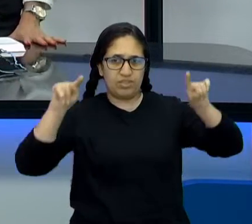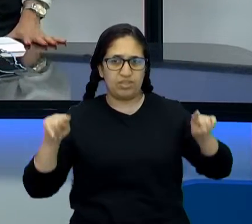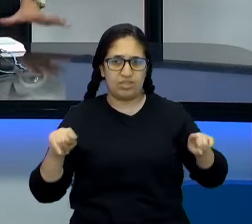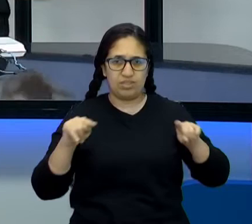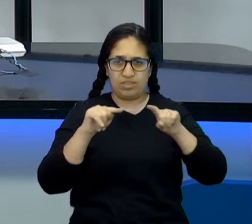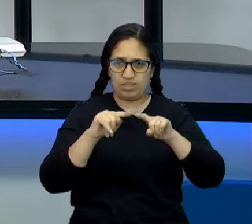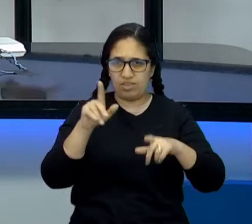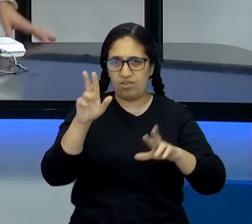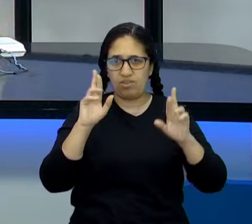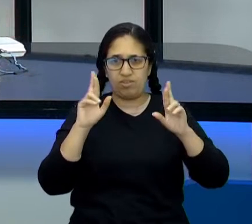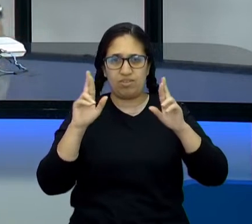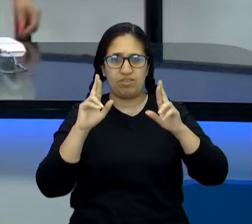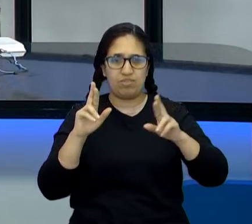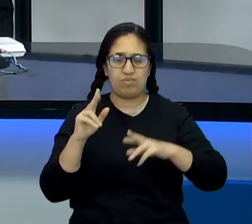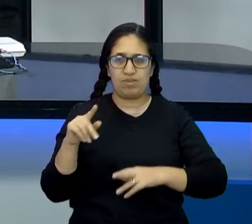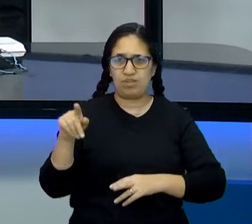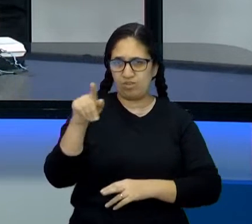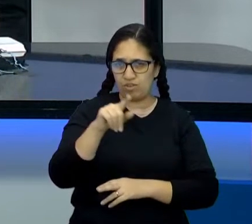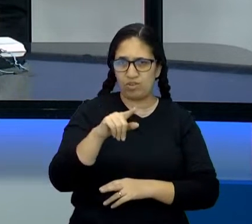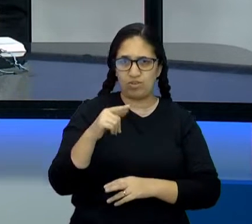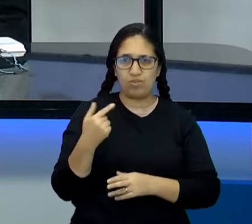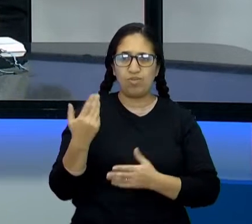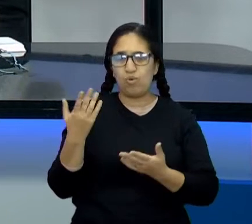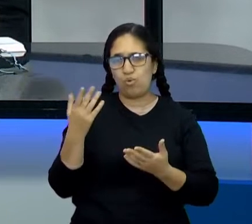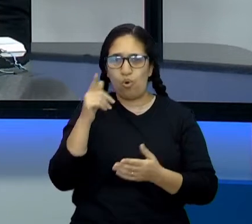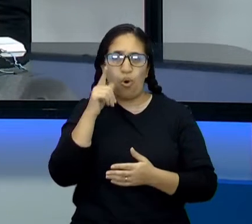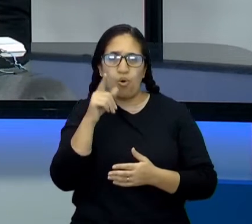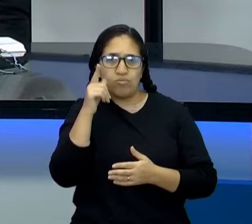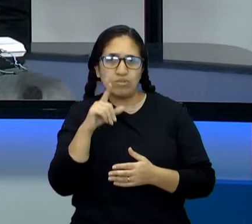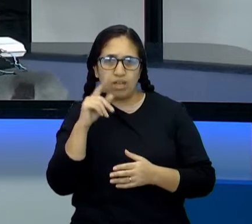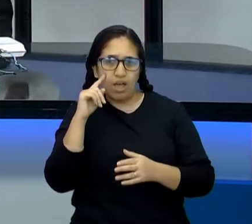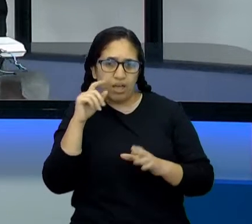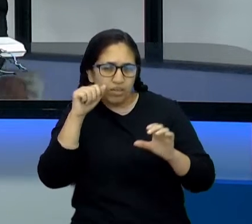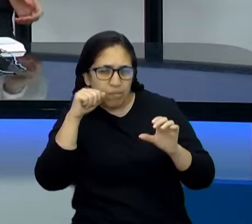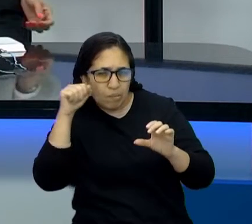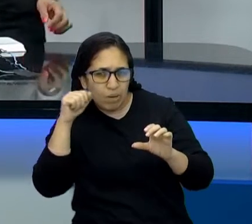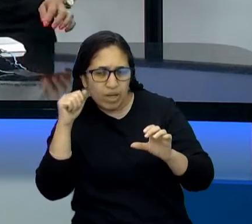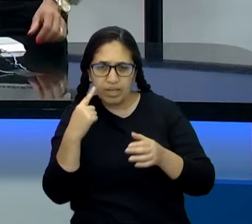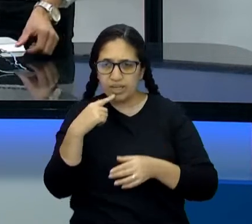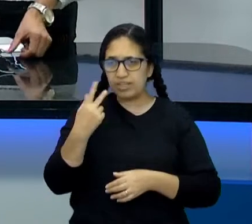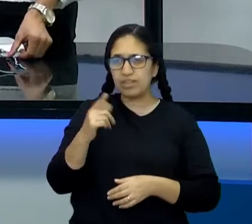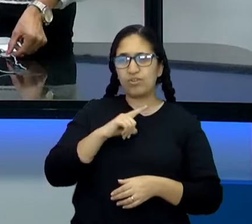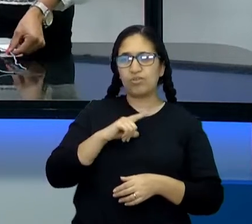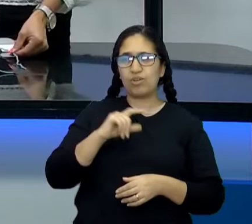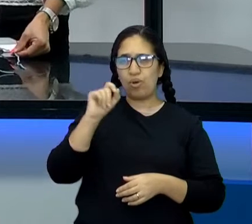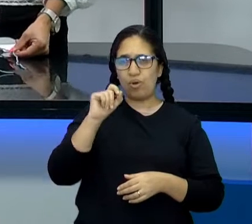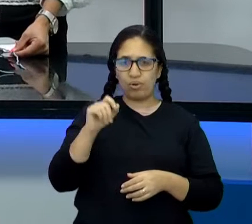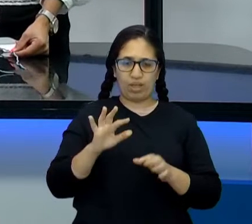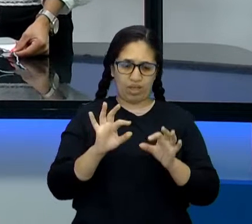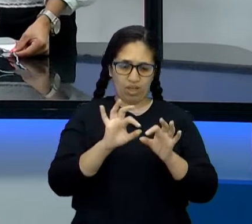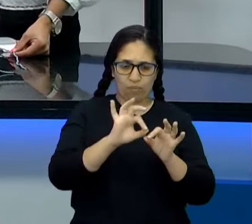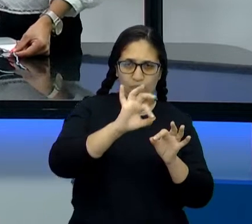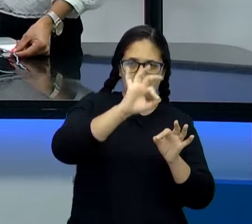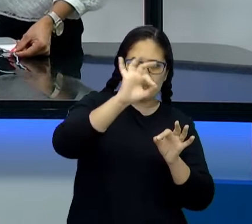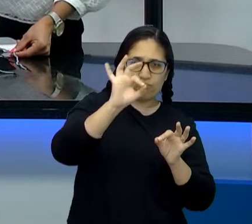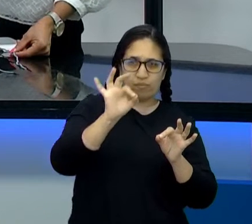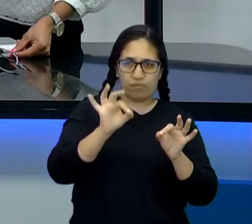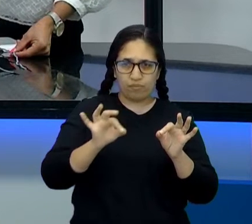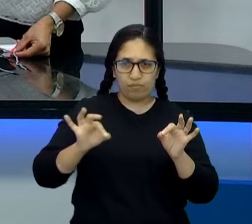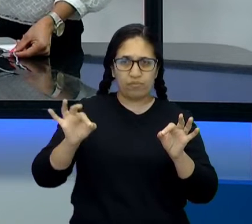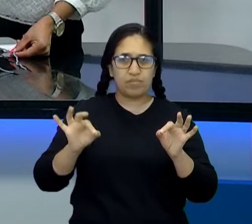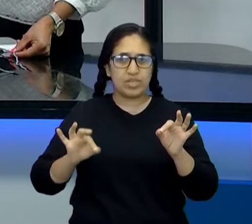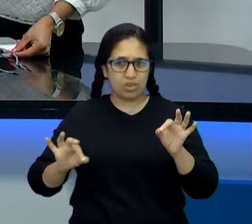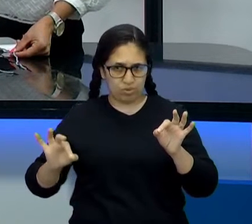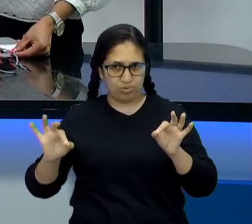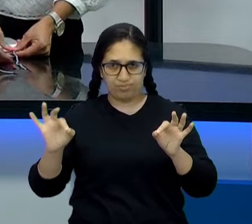posicionar aqui, eu espero que meu colega consiga me pegar aqui. Então, o que eu tenho? Ó, eu tenho um fio condutor, né, que é